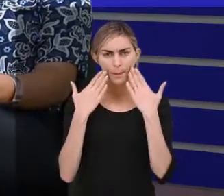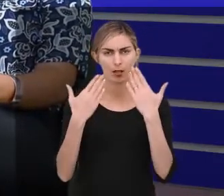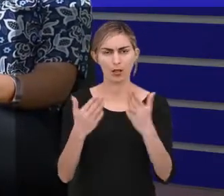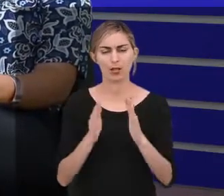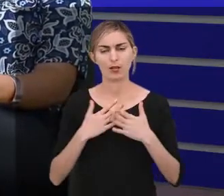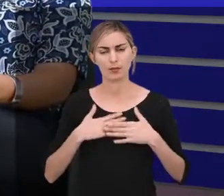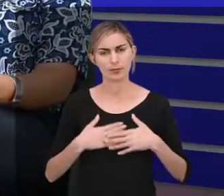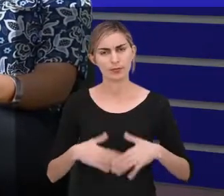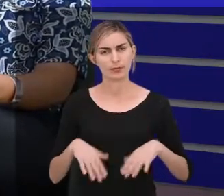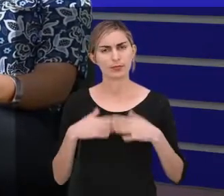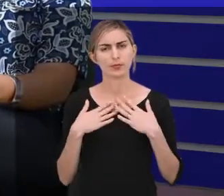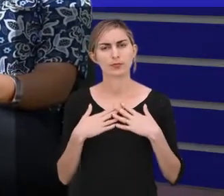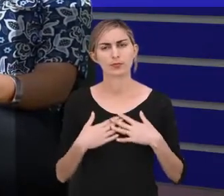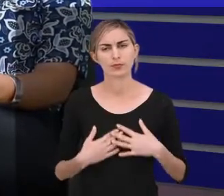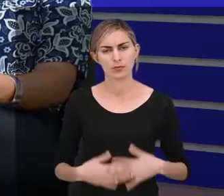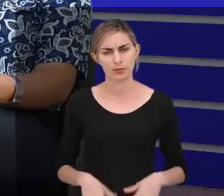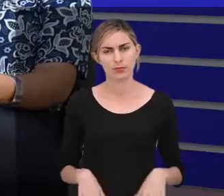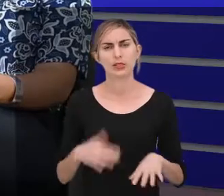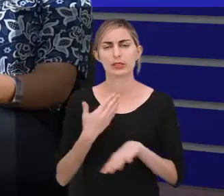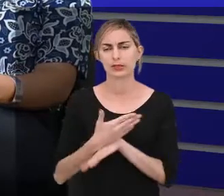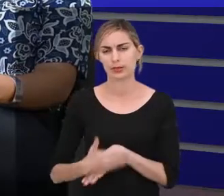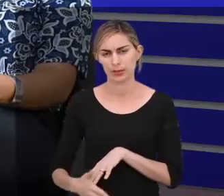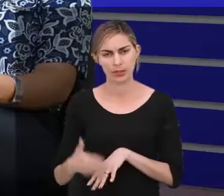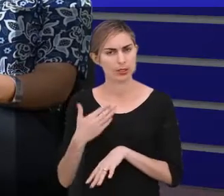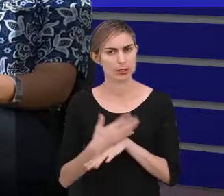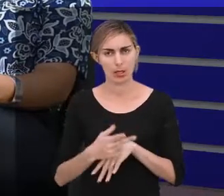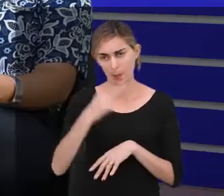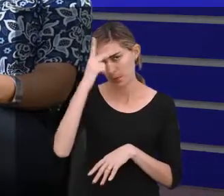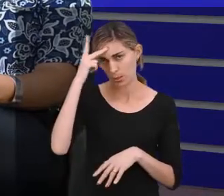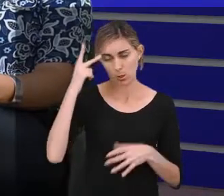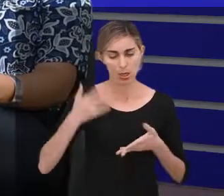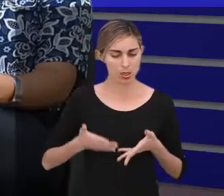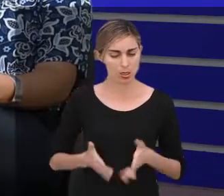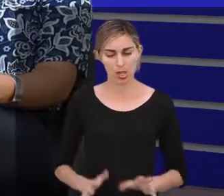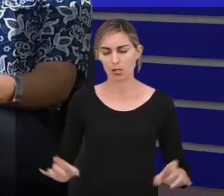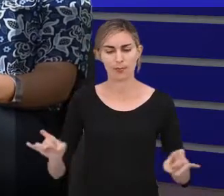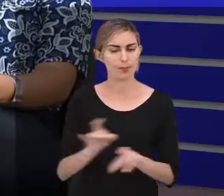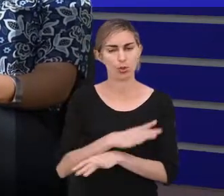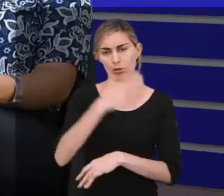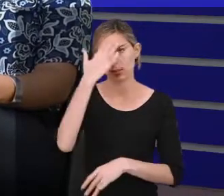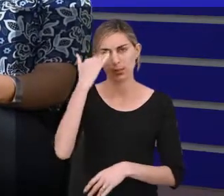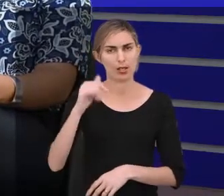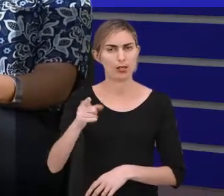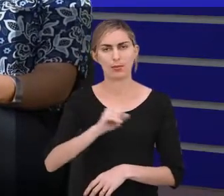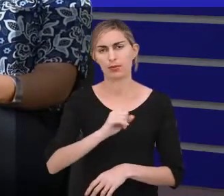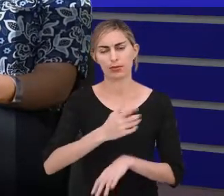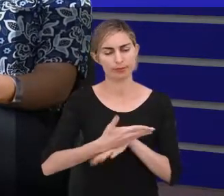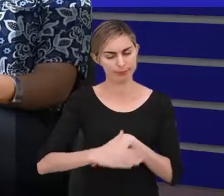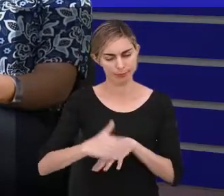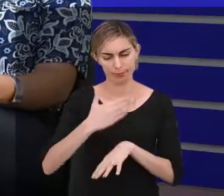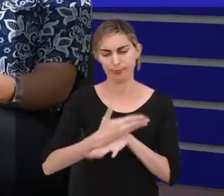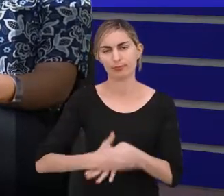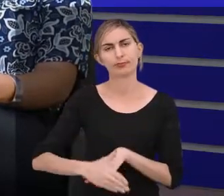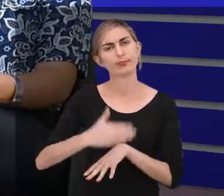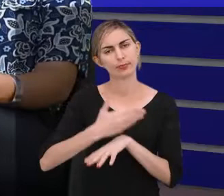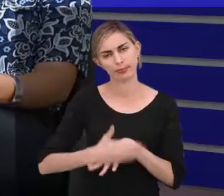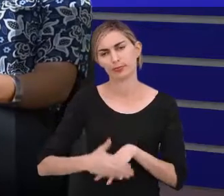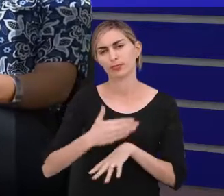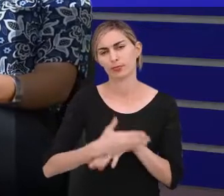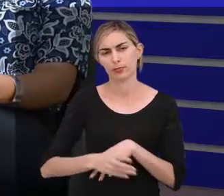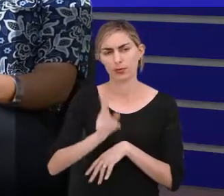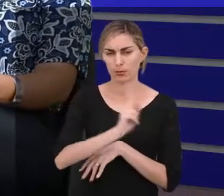mais tranquila. Mas tudo isso é treino. Ninguém nasce sabendo. A gente vai fazendo e vai treinando, né? Treinando com